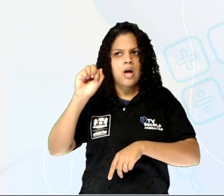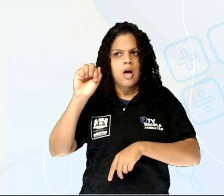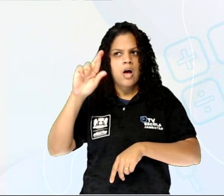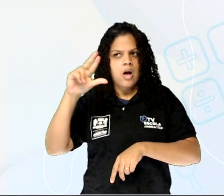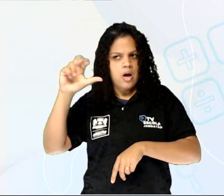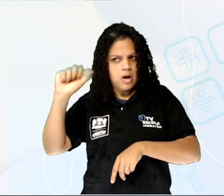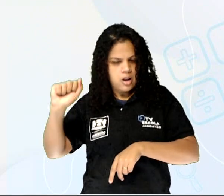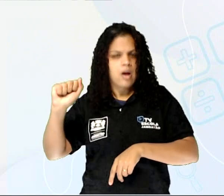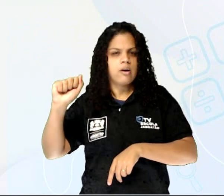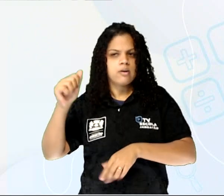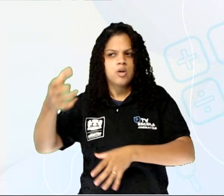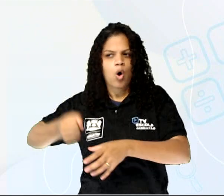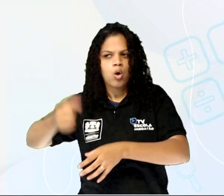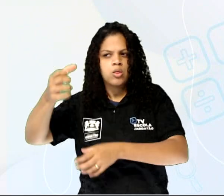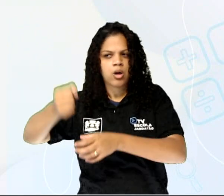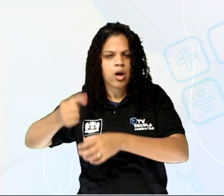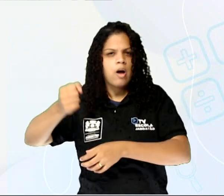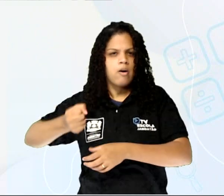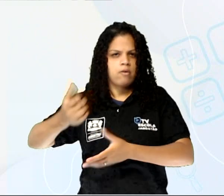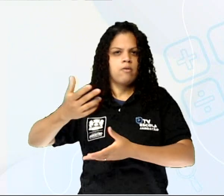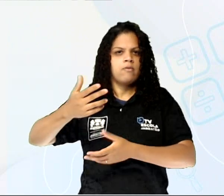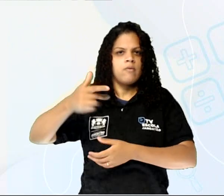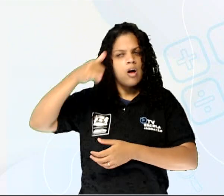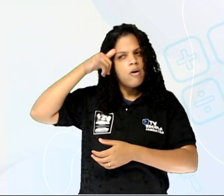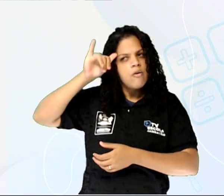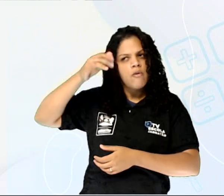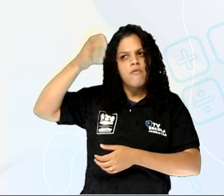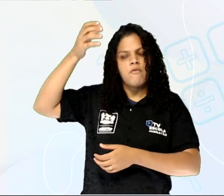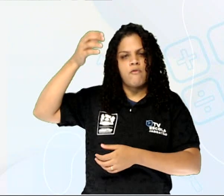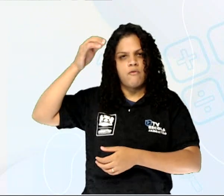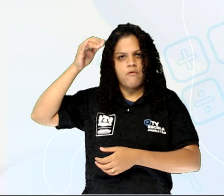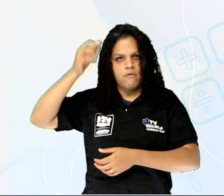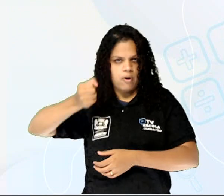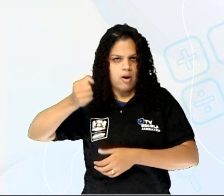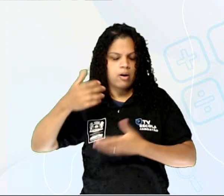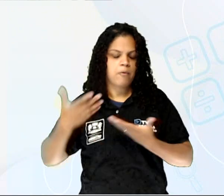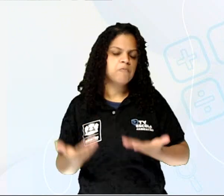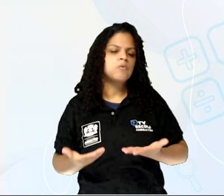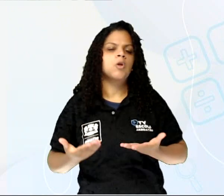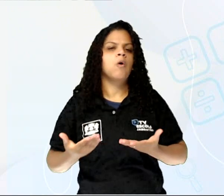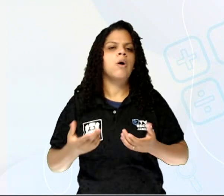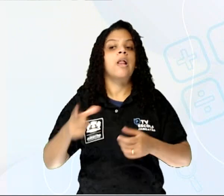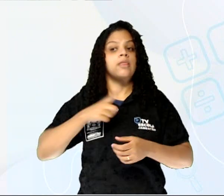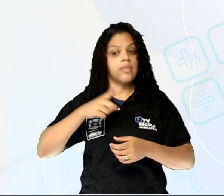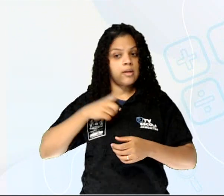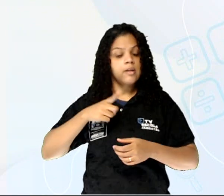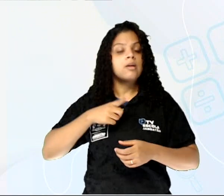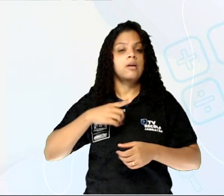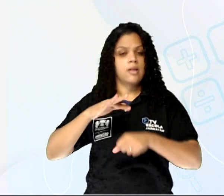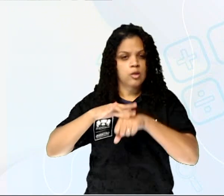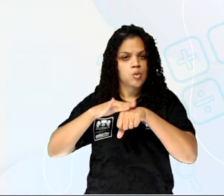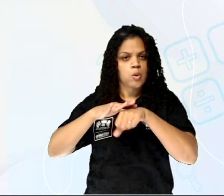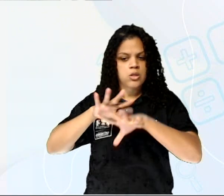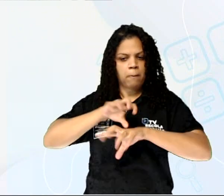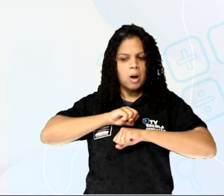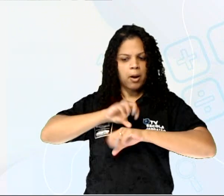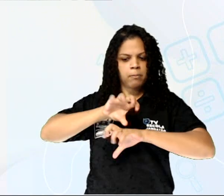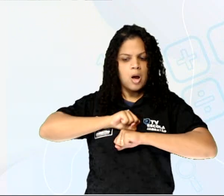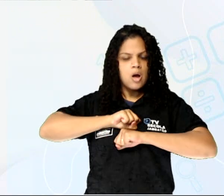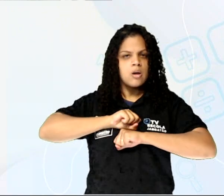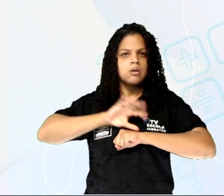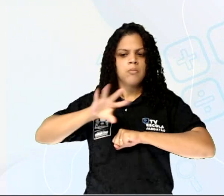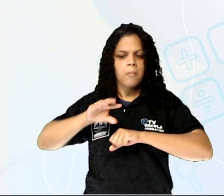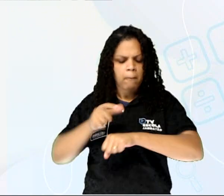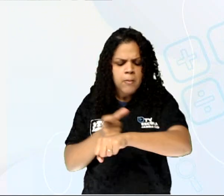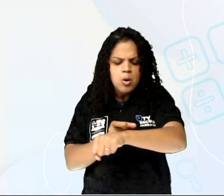daquela mulher e essa mulher possuía a doença da varíola bovina. Ele pegou esse pus e